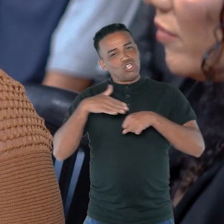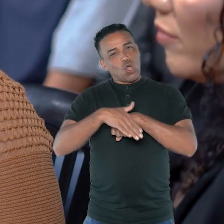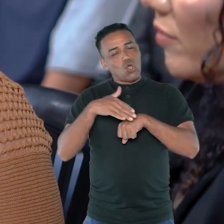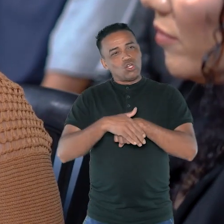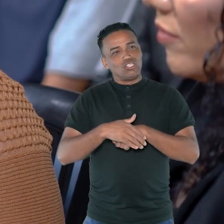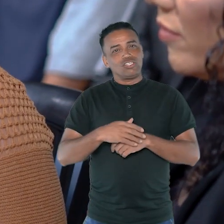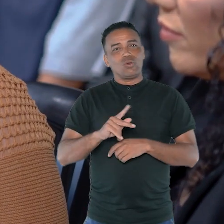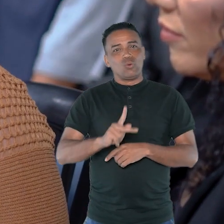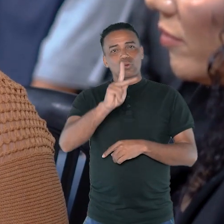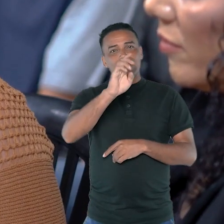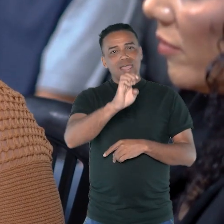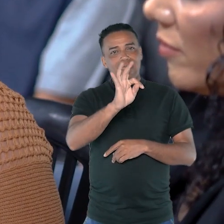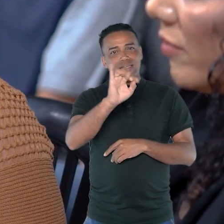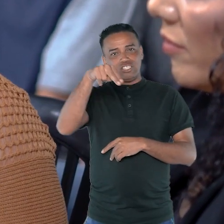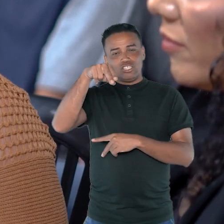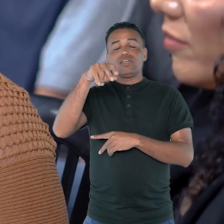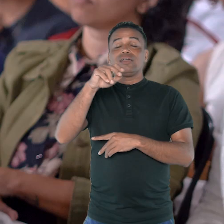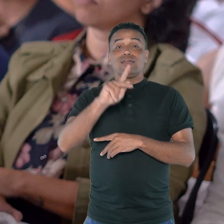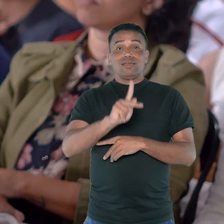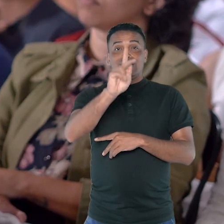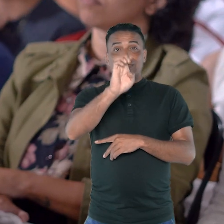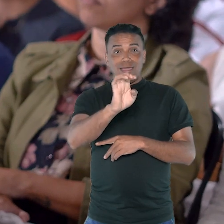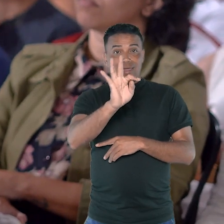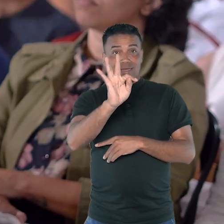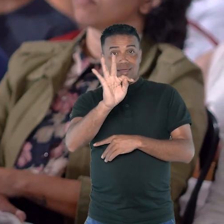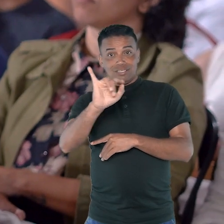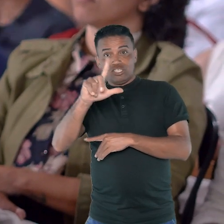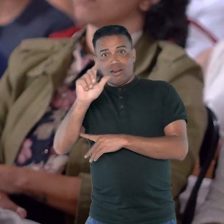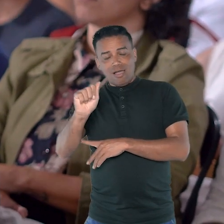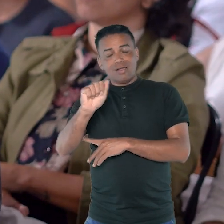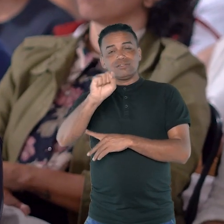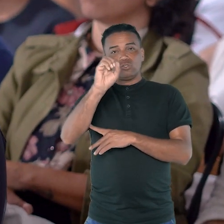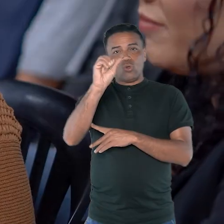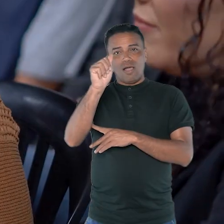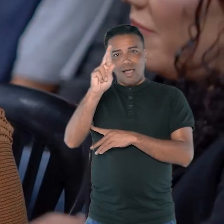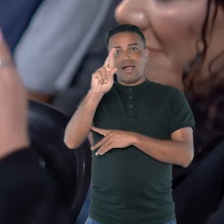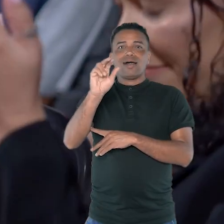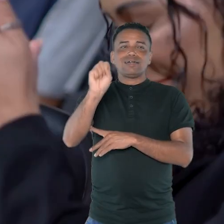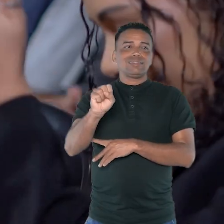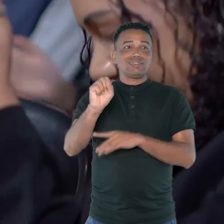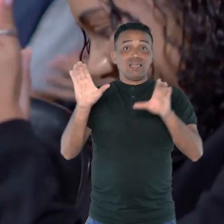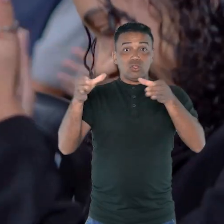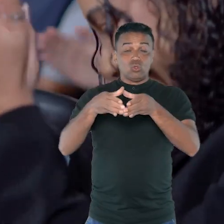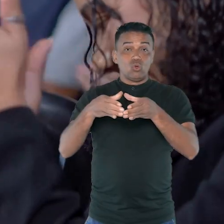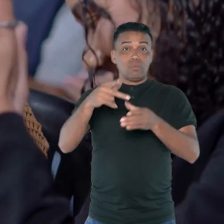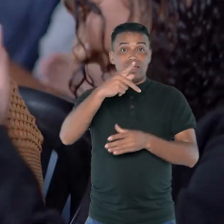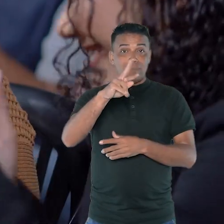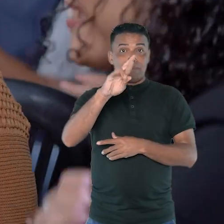Kétila Soares, aluna da turma do Marketing do Instituto Pro Educação. Cadê minha turma?